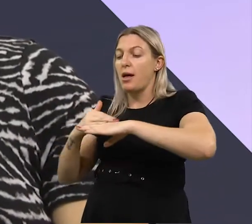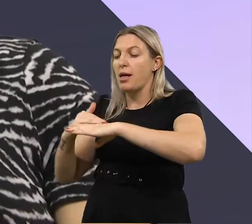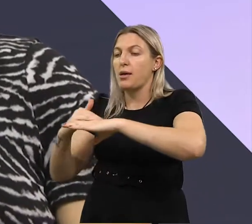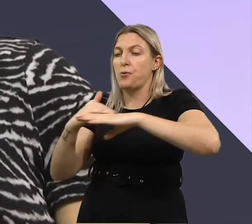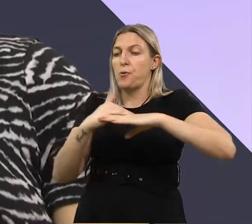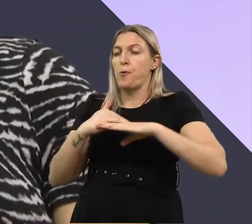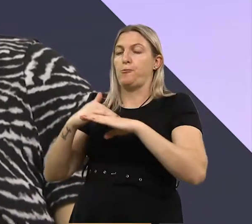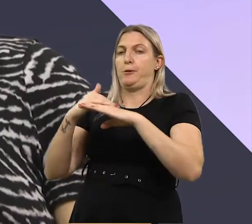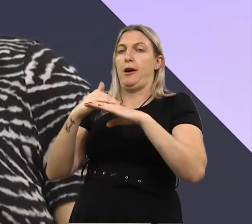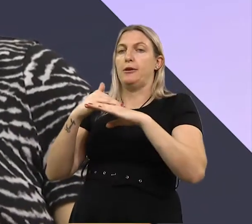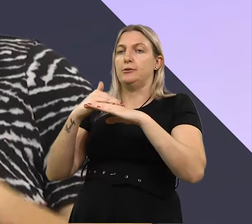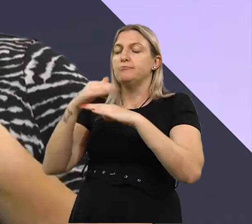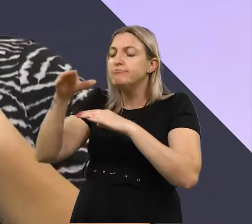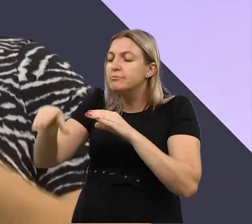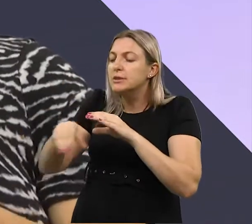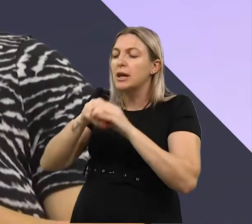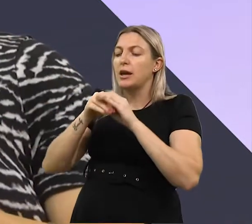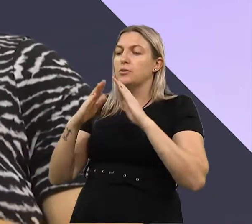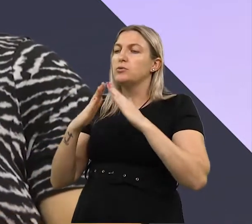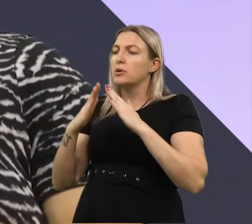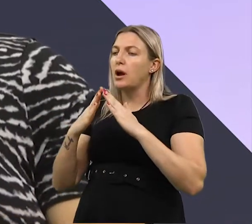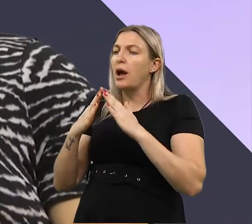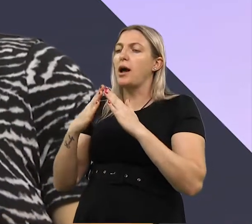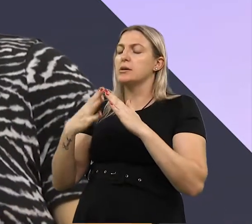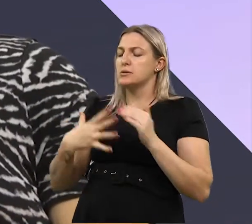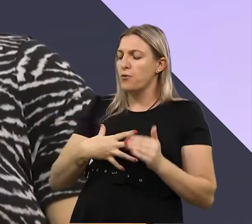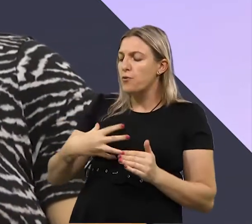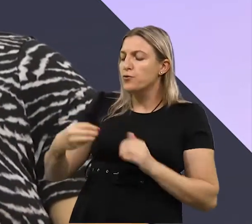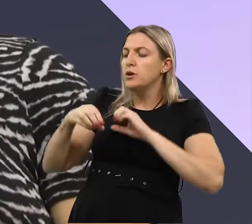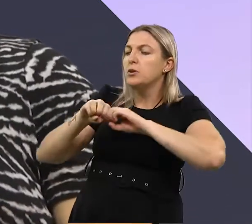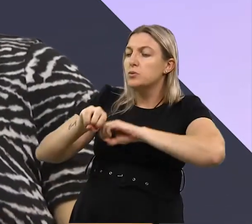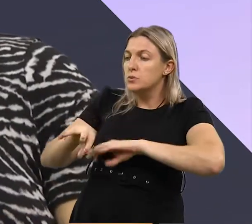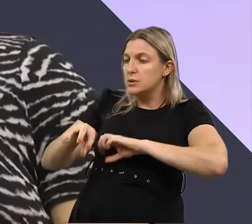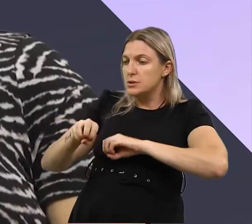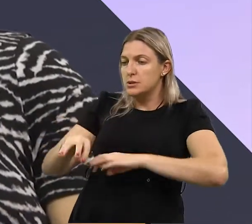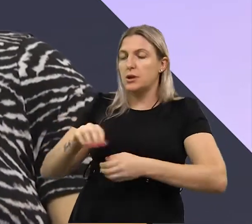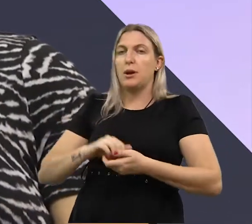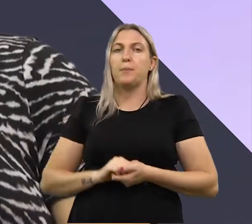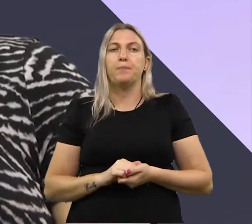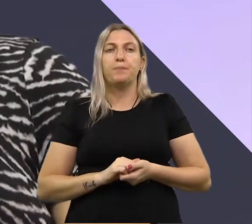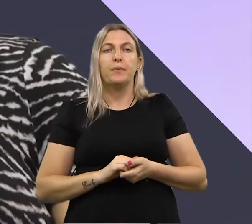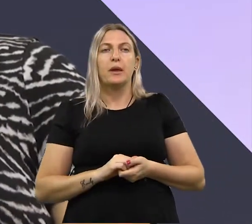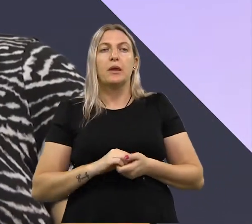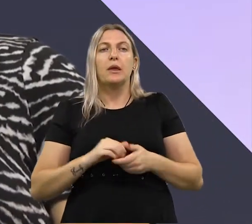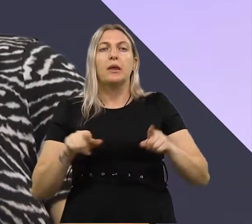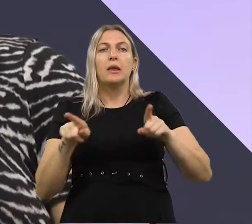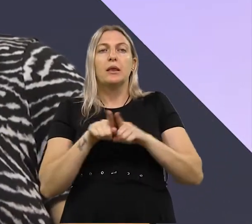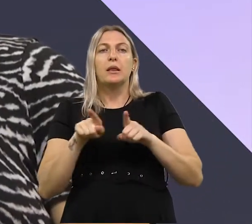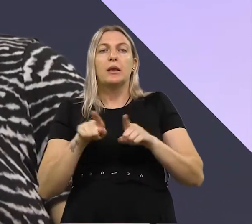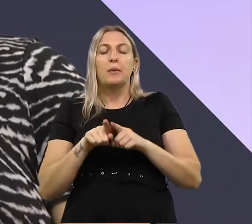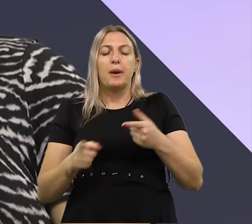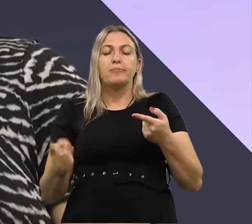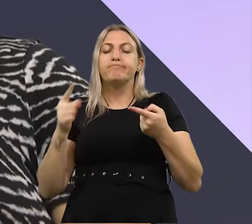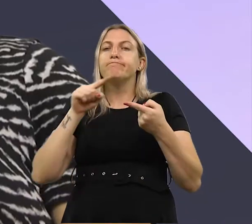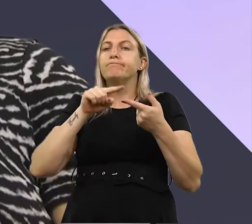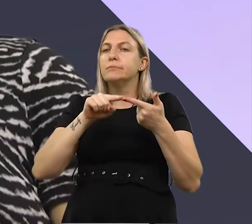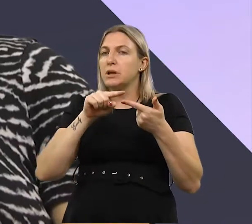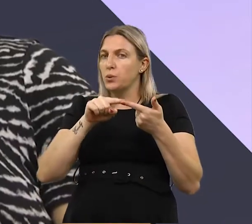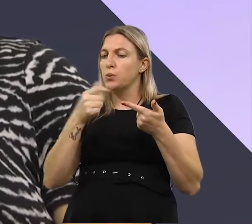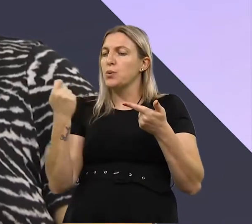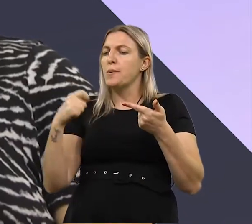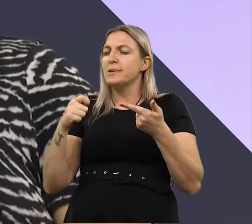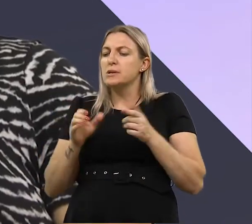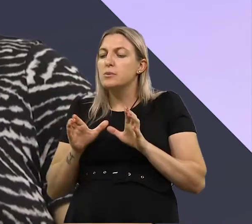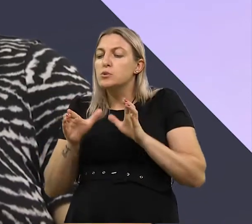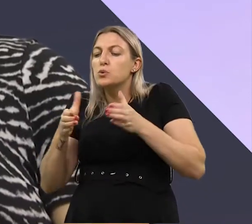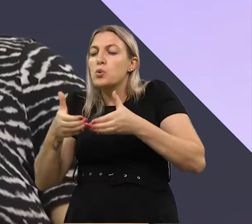isso desde da nossa casa, com nossos filhos, né? Nós precisamos ter uma rede de